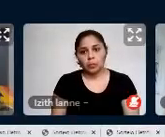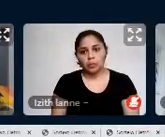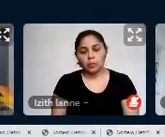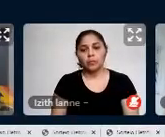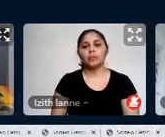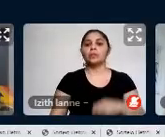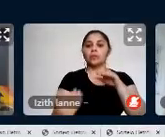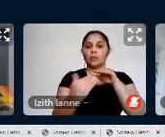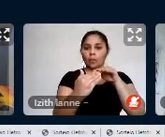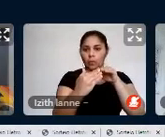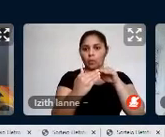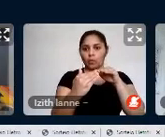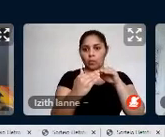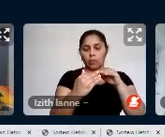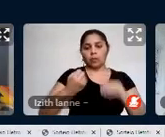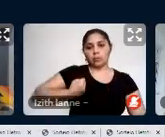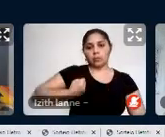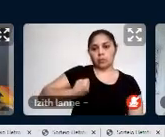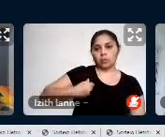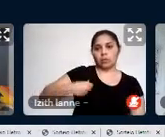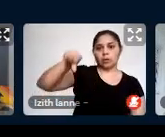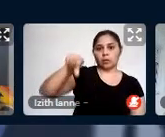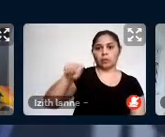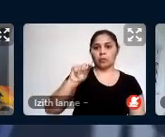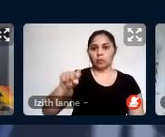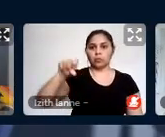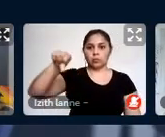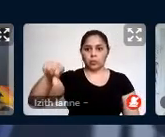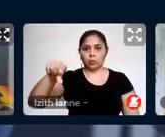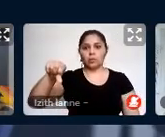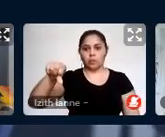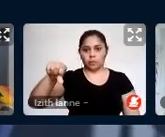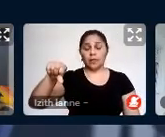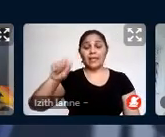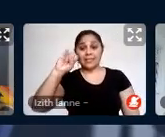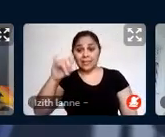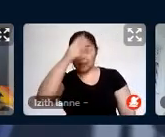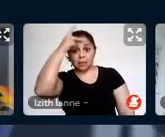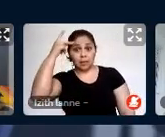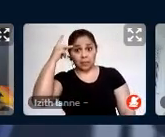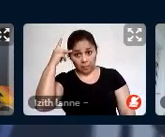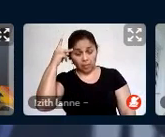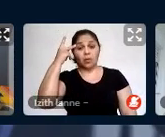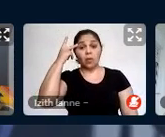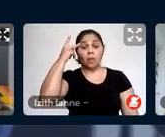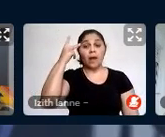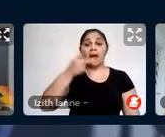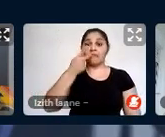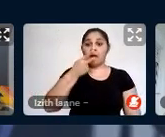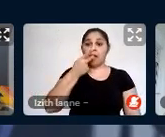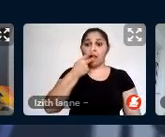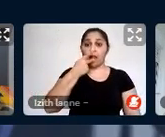Conforme o item 9.9, caso um candidato autodeclarado